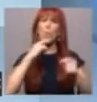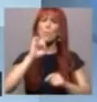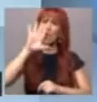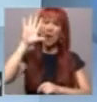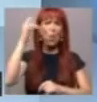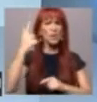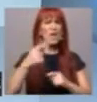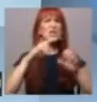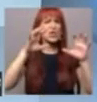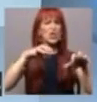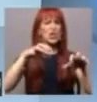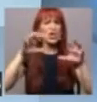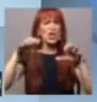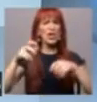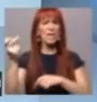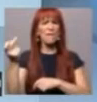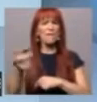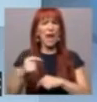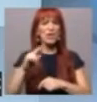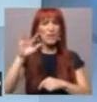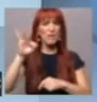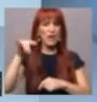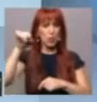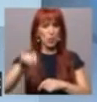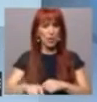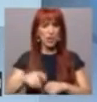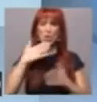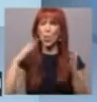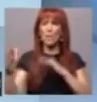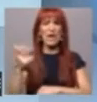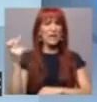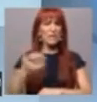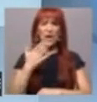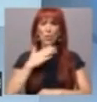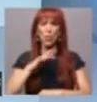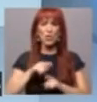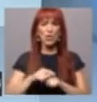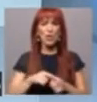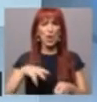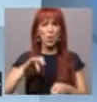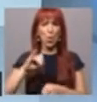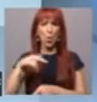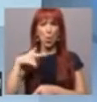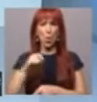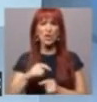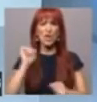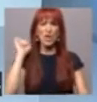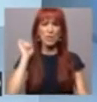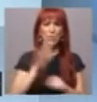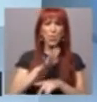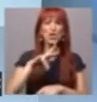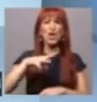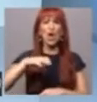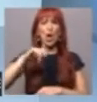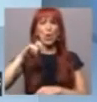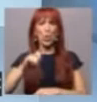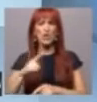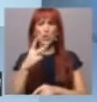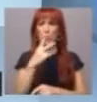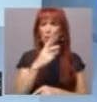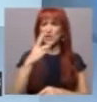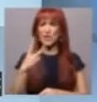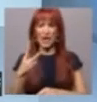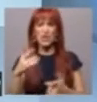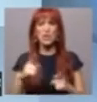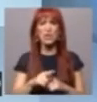de ocorrência de aguaceiros fracos para o final do dia. O vento será fraco a moderado do quadrante oeste e as ondas serão de noroeste, com 2 a 3